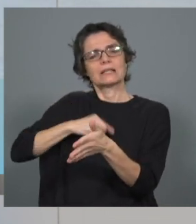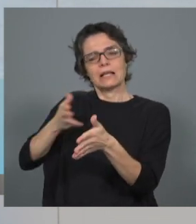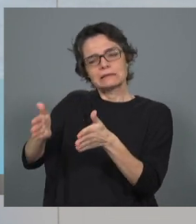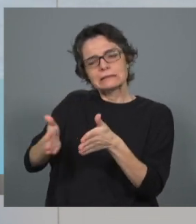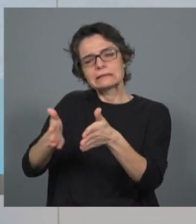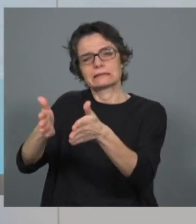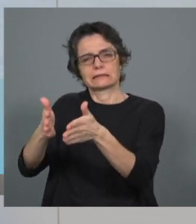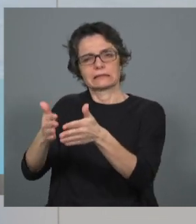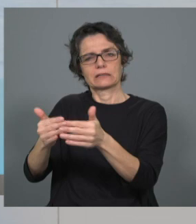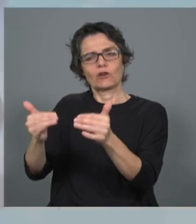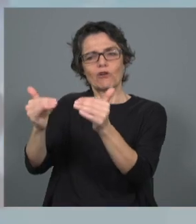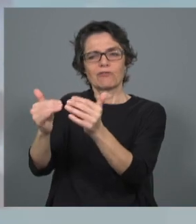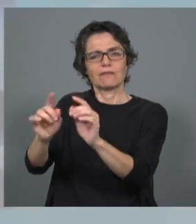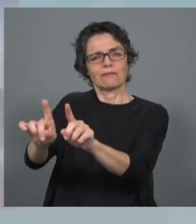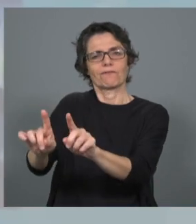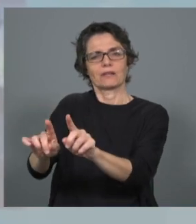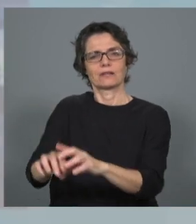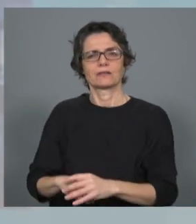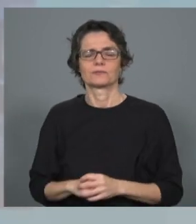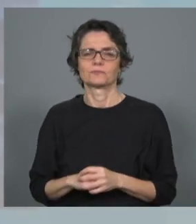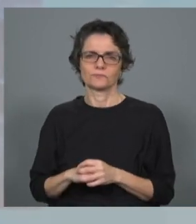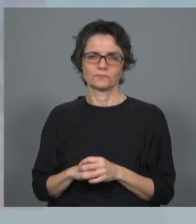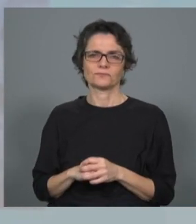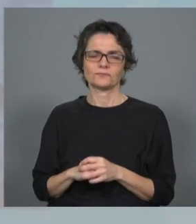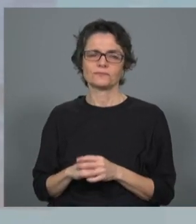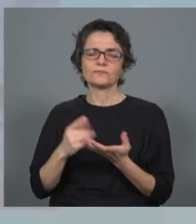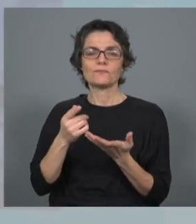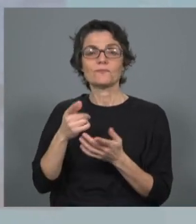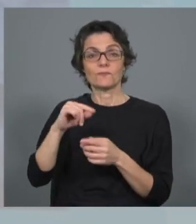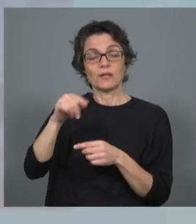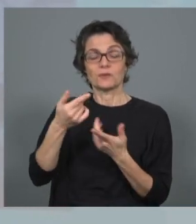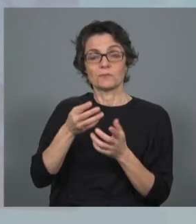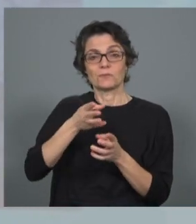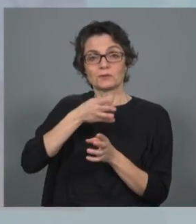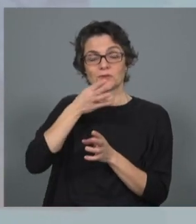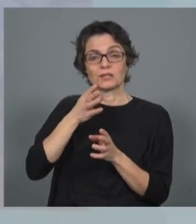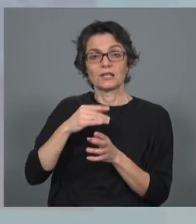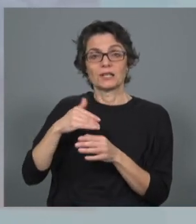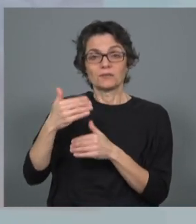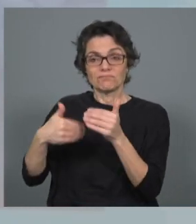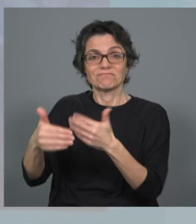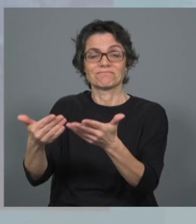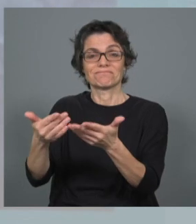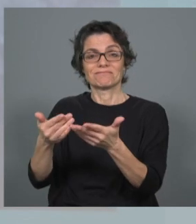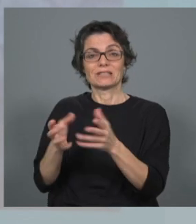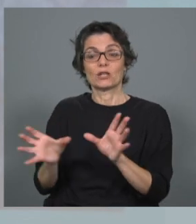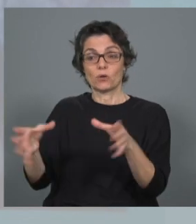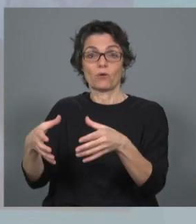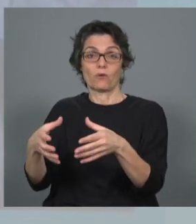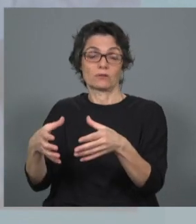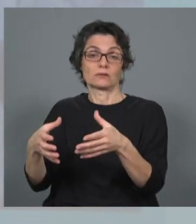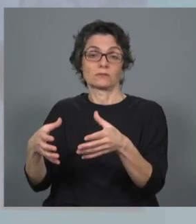nível. E já voltamos a retomar o seu percurso de vida, agora dentro de uma congregação religiosa, não é? As Irmãs da Aliança de Santa